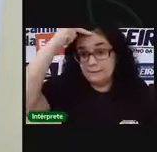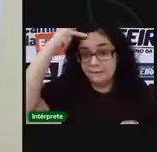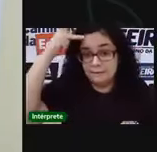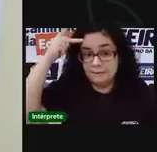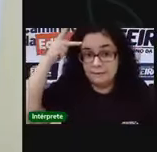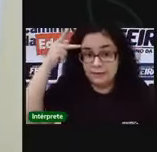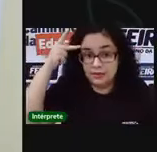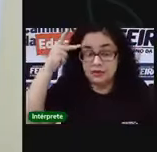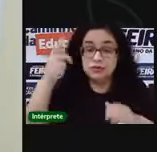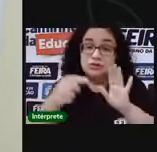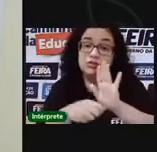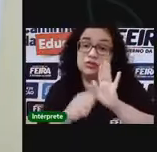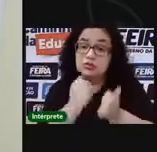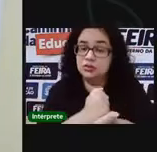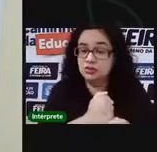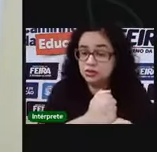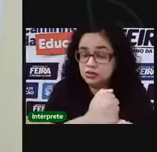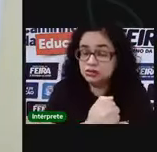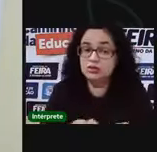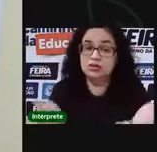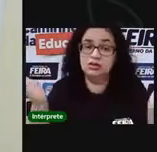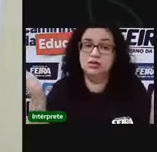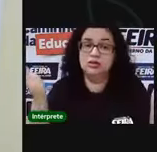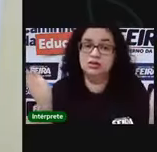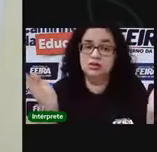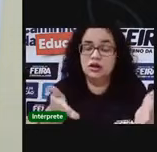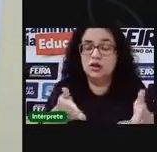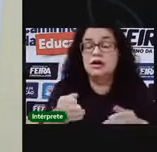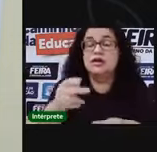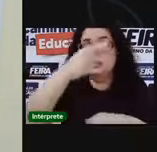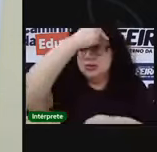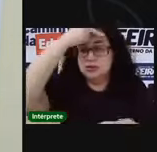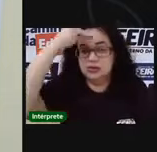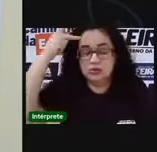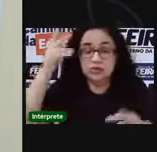nos auxiliam neste momento, pessoal do CREC,